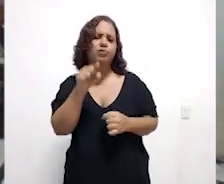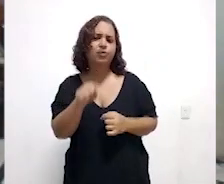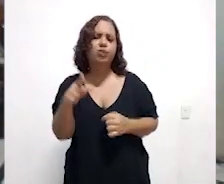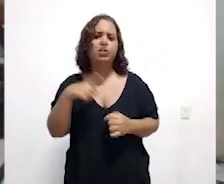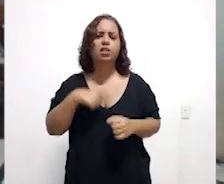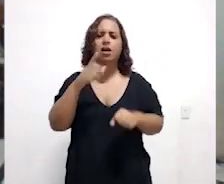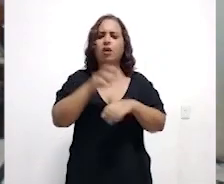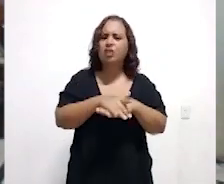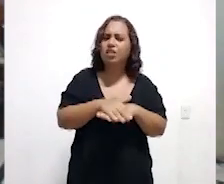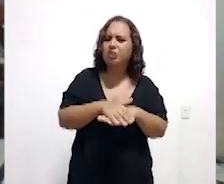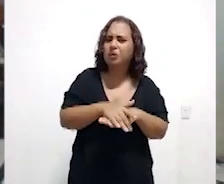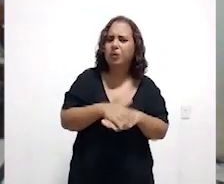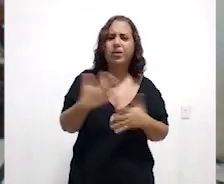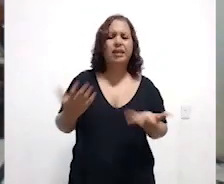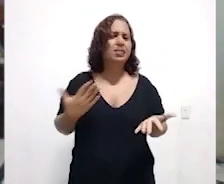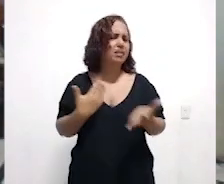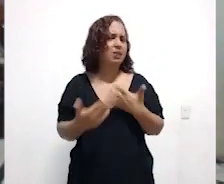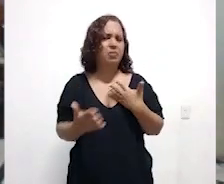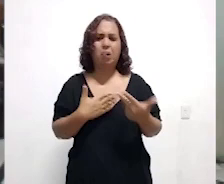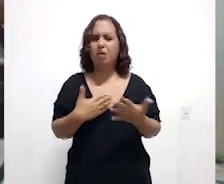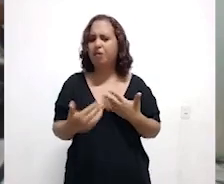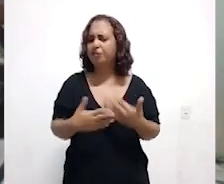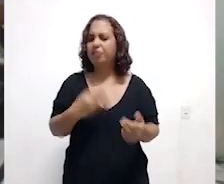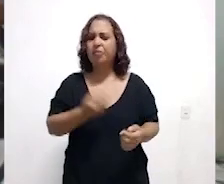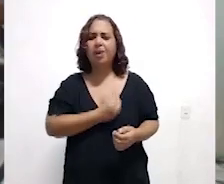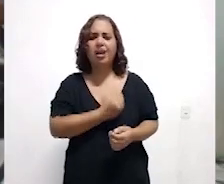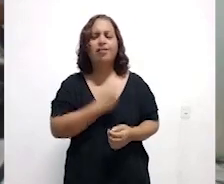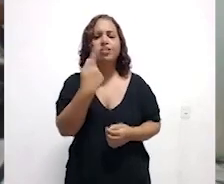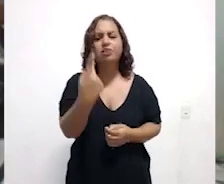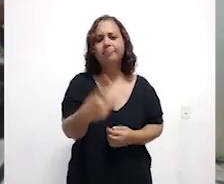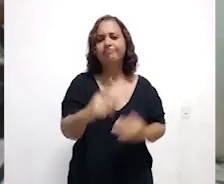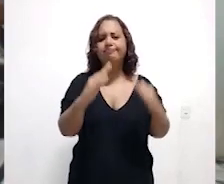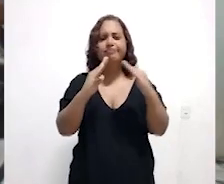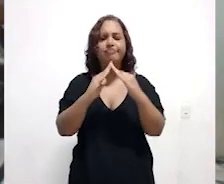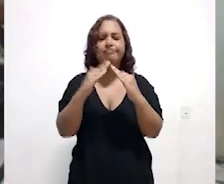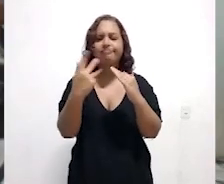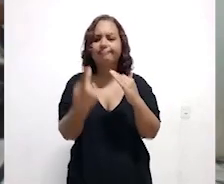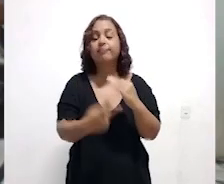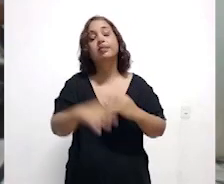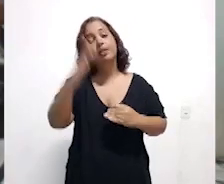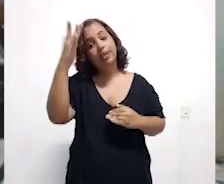doença, seja qual for a situação na tua casa, entenda,